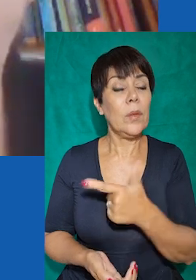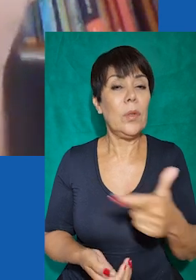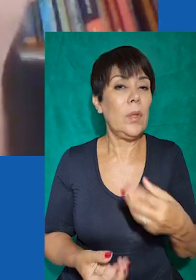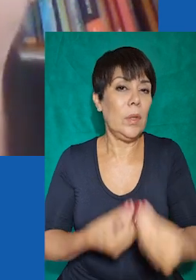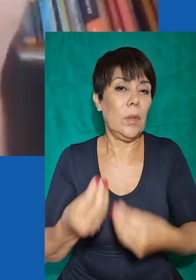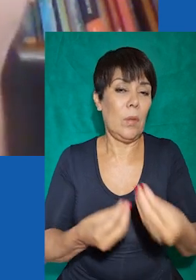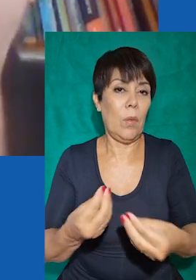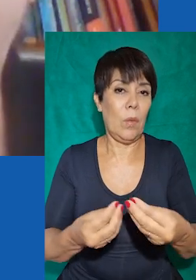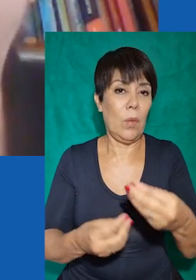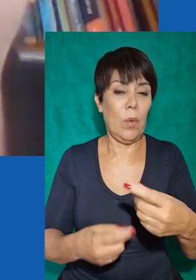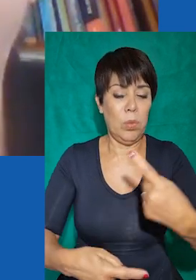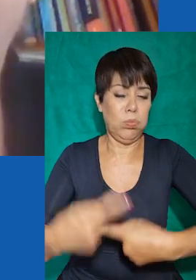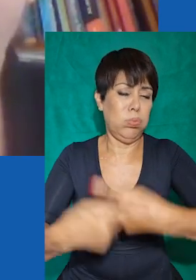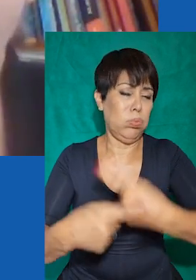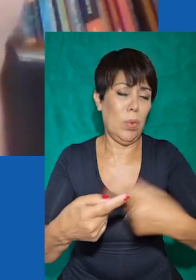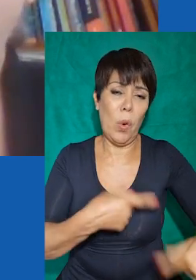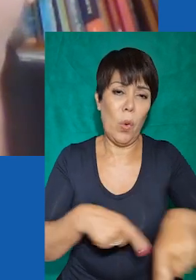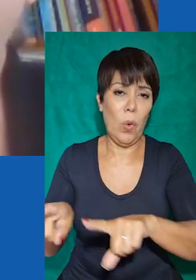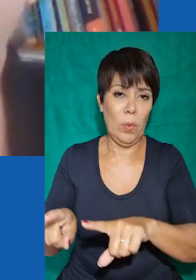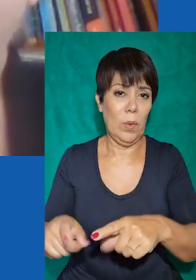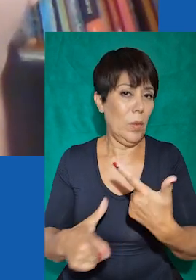eles não tinham como enfrentar essa situação.